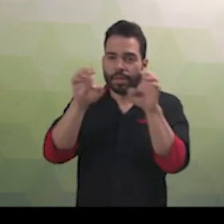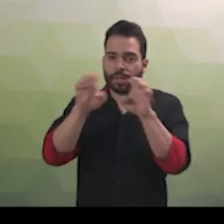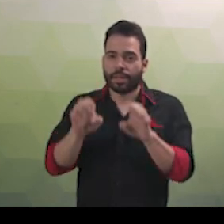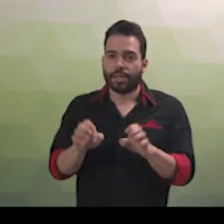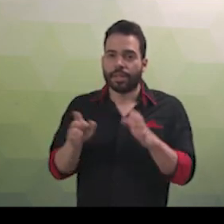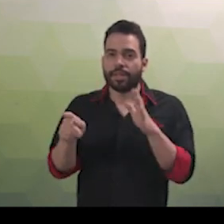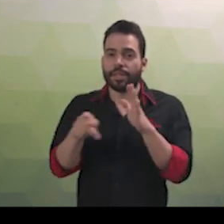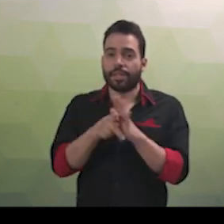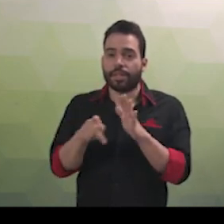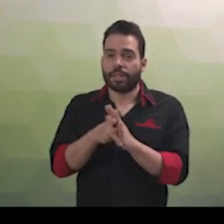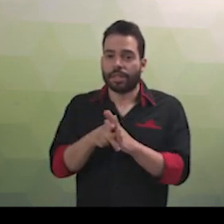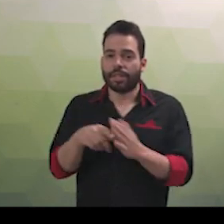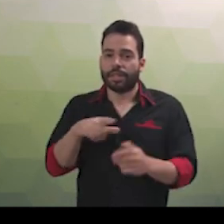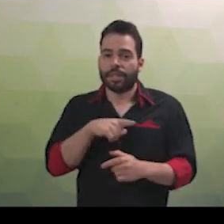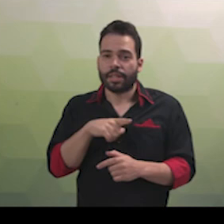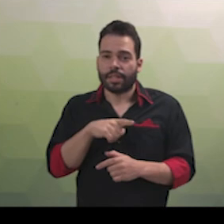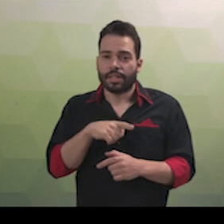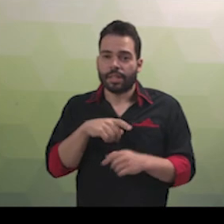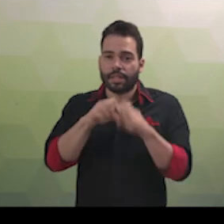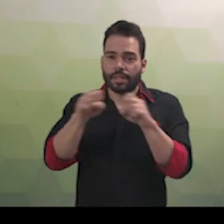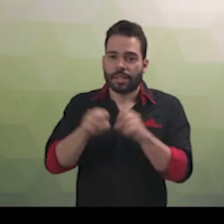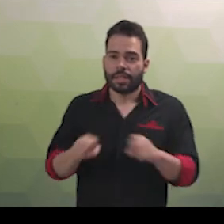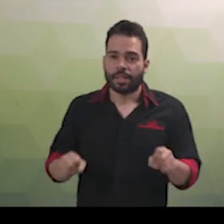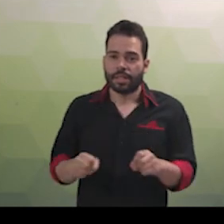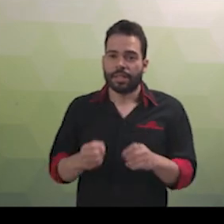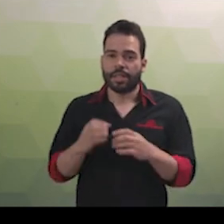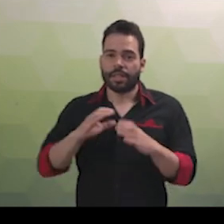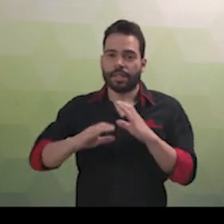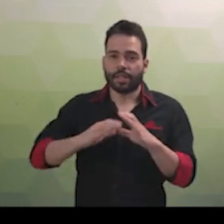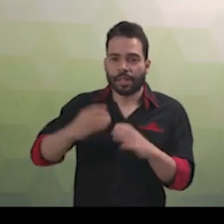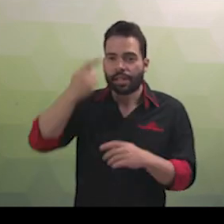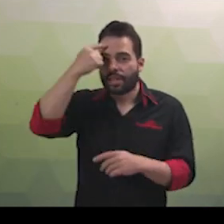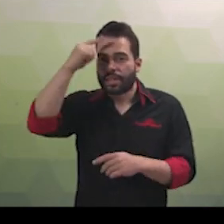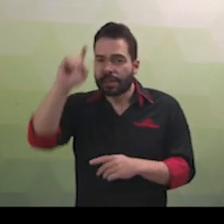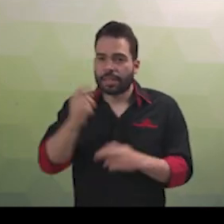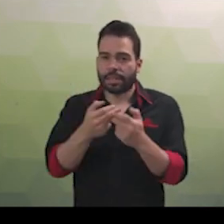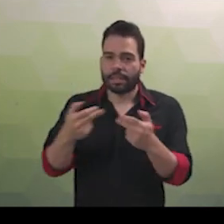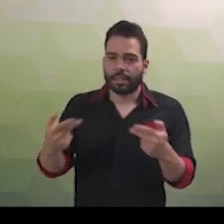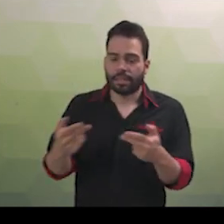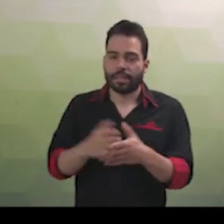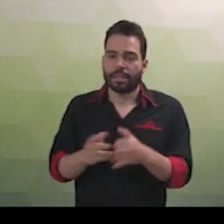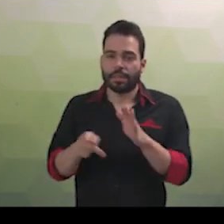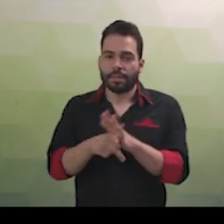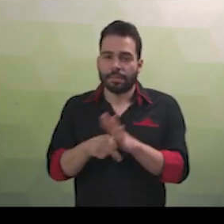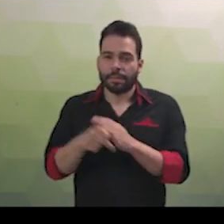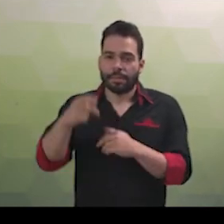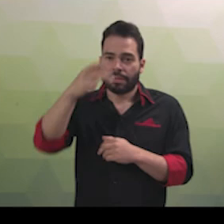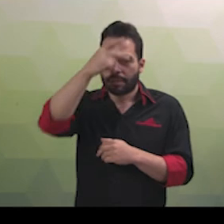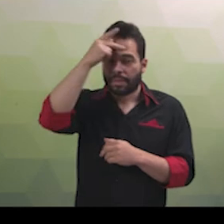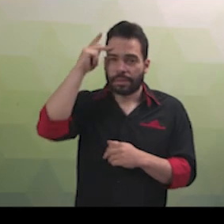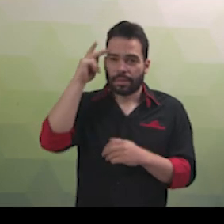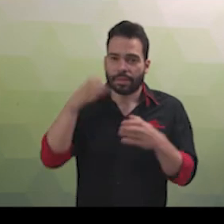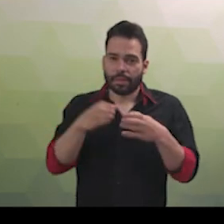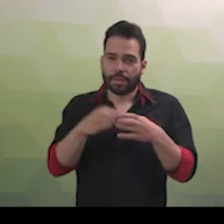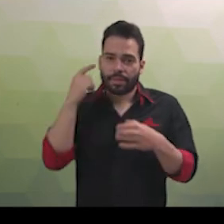estrutura gramatical própria, constitui um sistema linguístico de transmissão de ideias e fatos, oriundos de